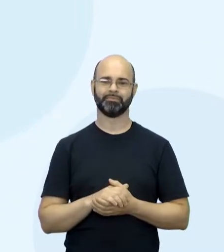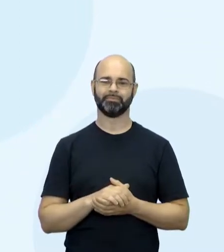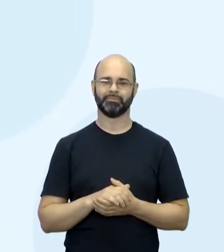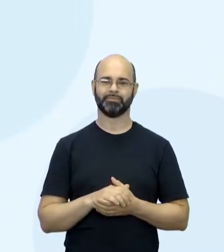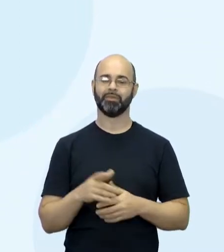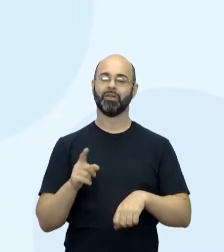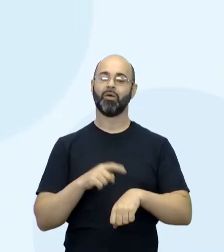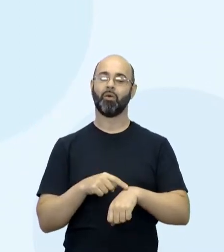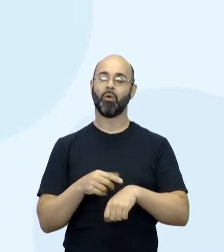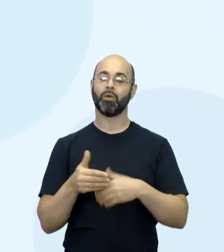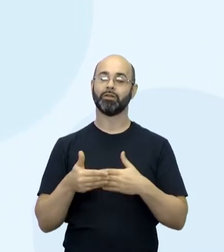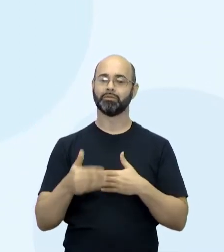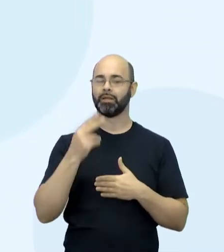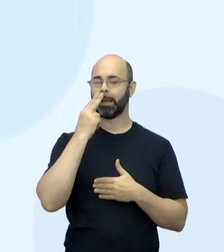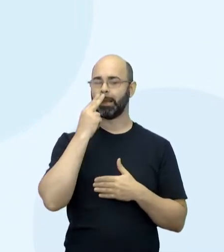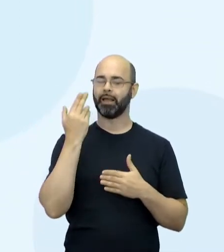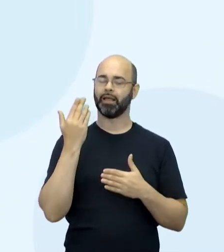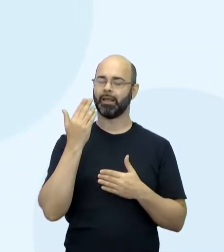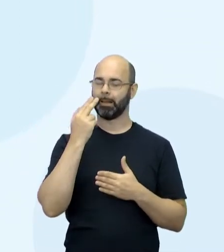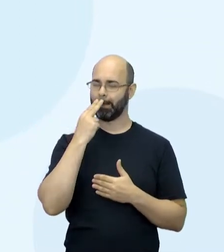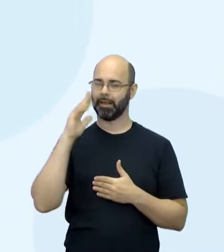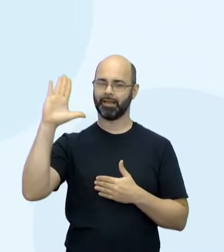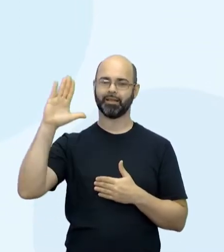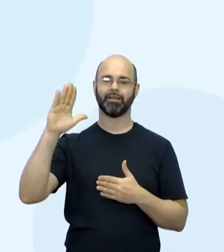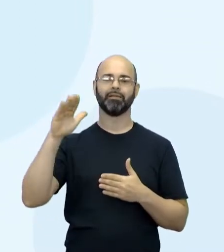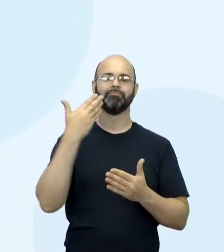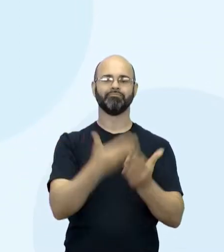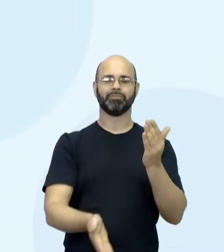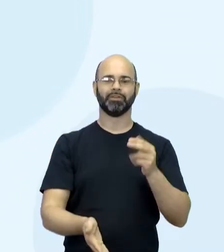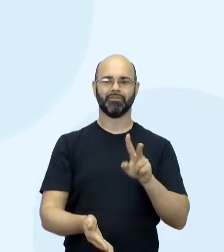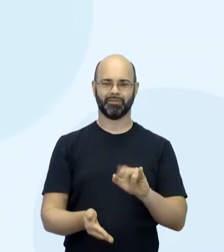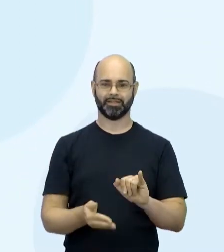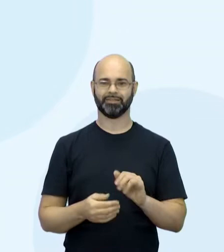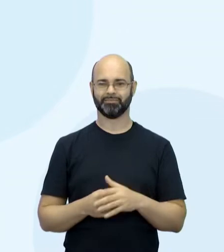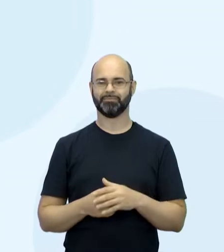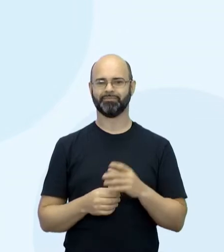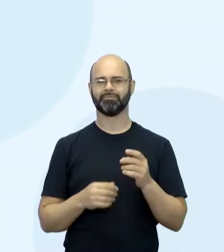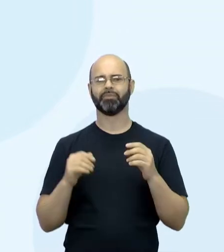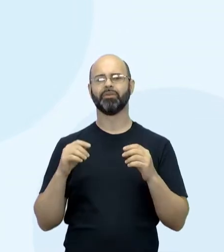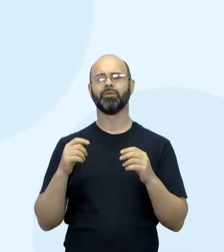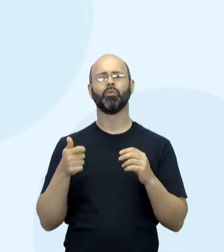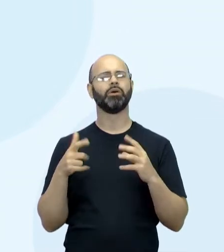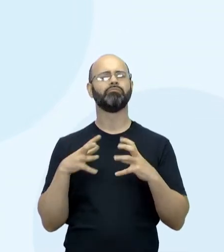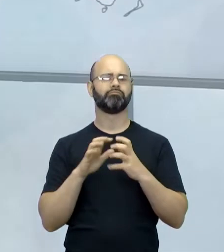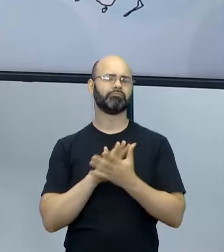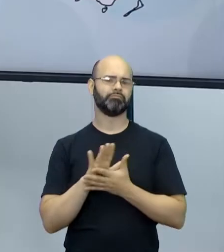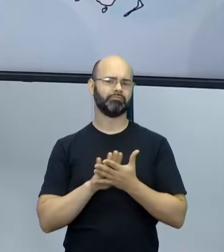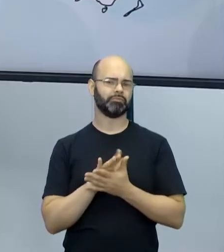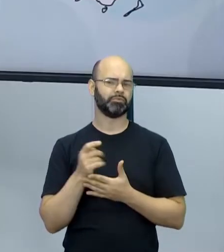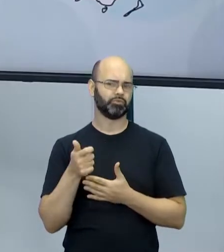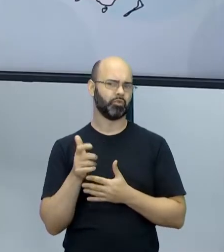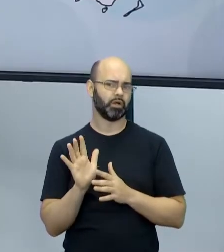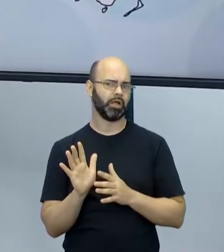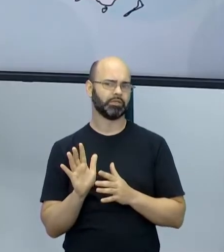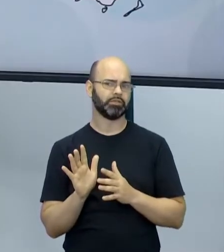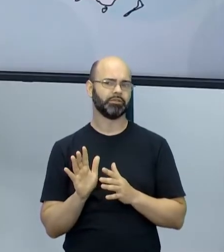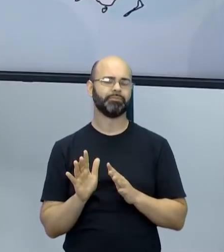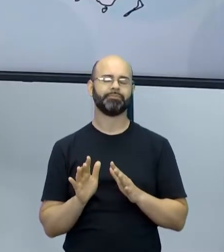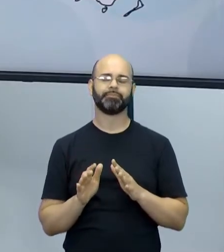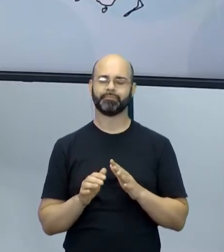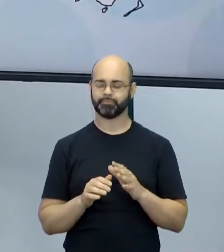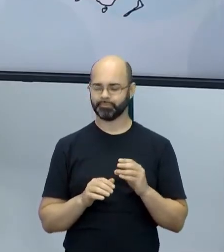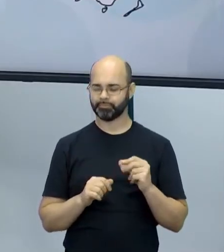filme é interessante, que diferentemente dos filmes sobre a Segunda Guerra Mundial, quase não tem batalha. A gente percebe... Sabe o que esse filme me lembra? Tem